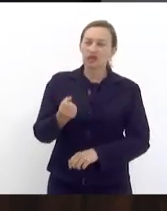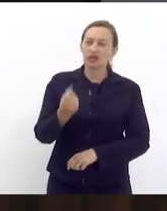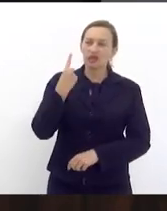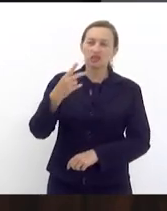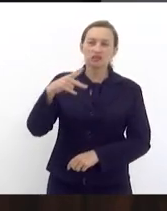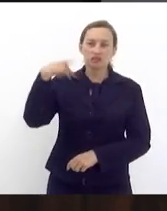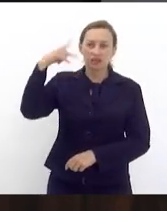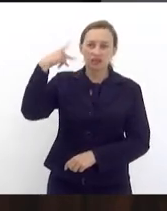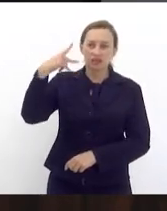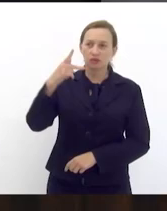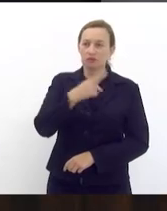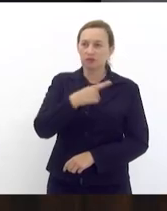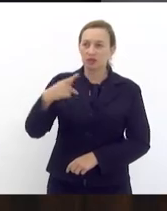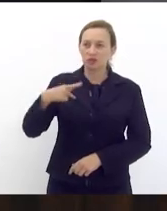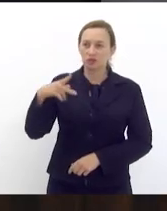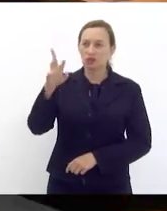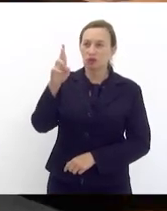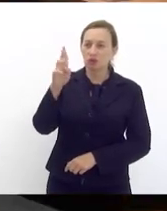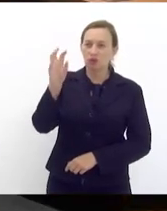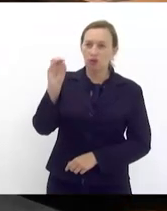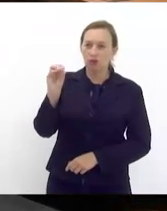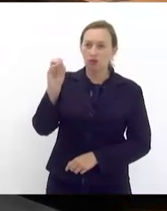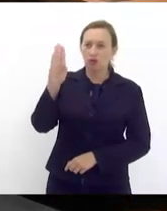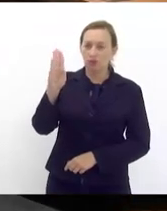pastor Roberto Ribeiro.